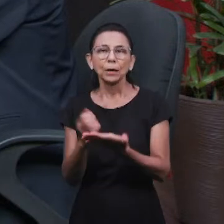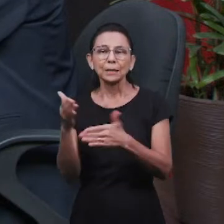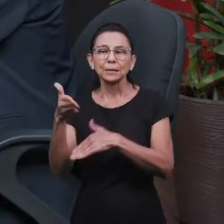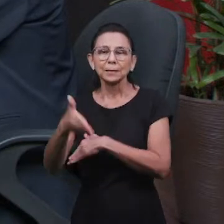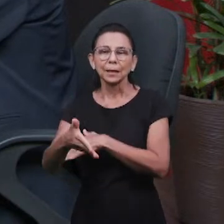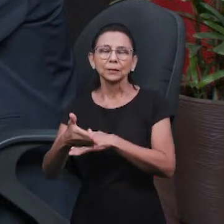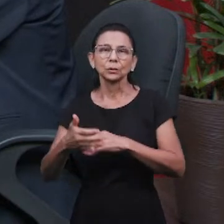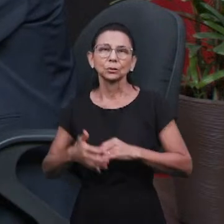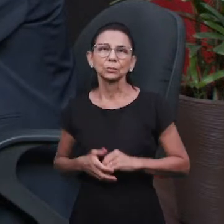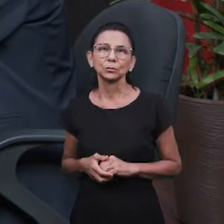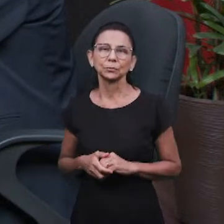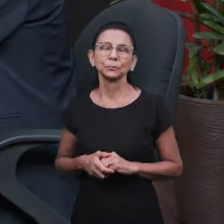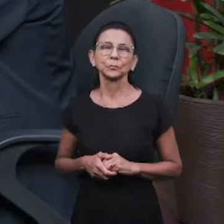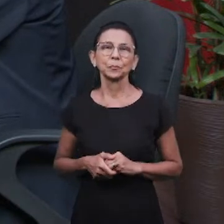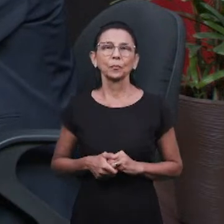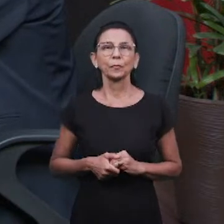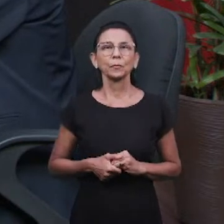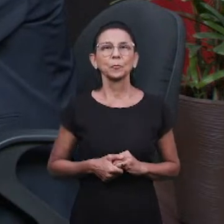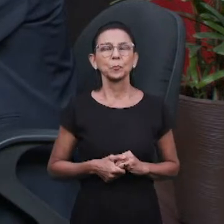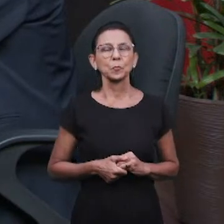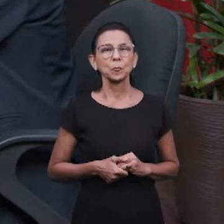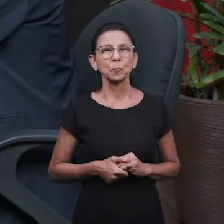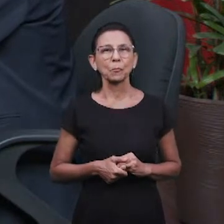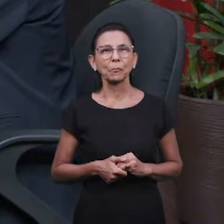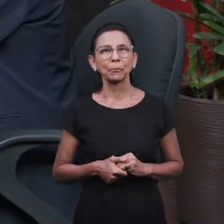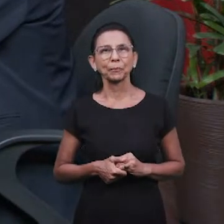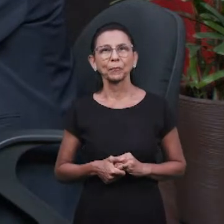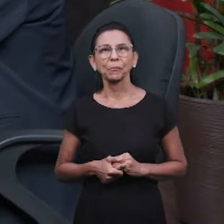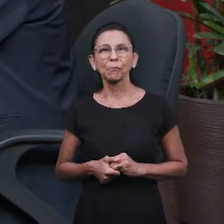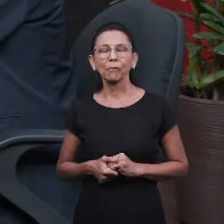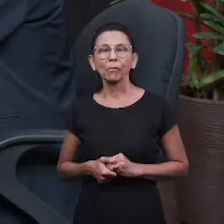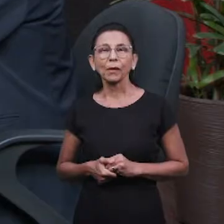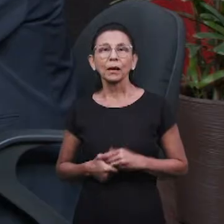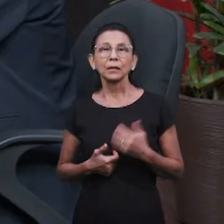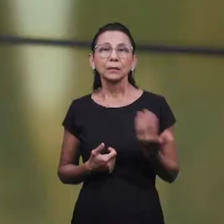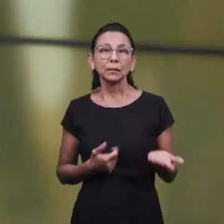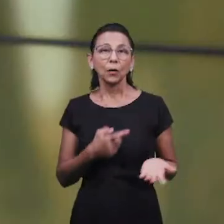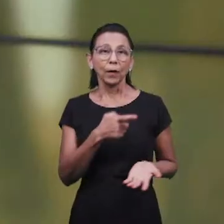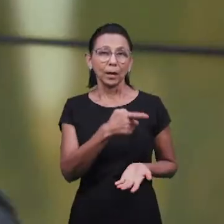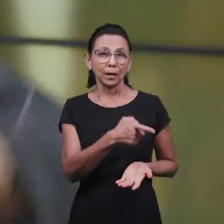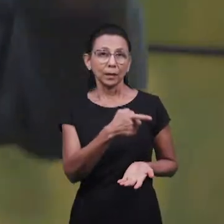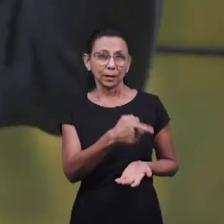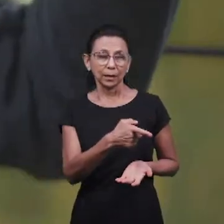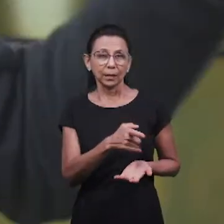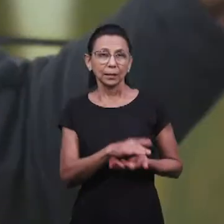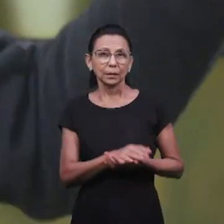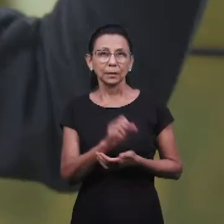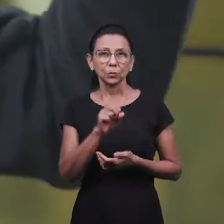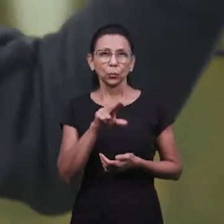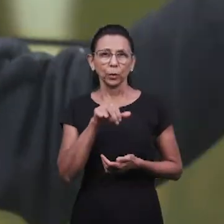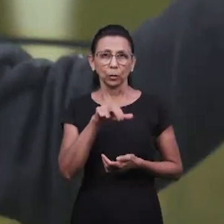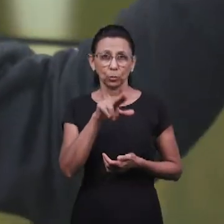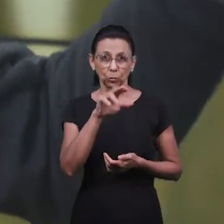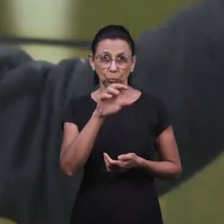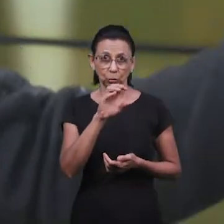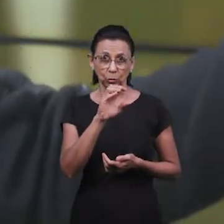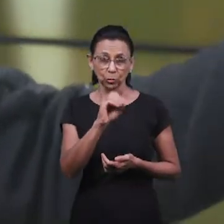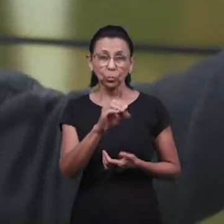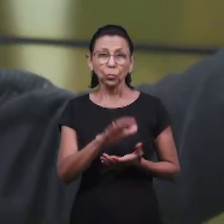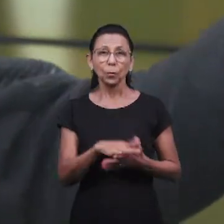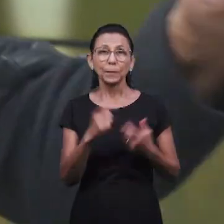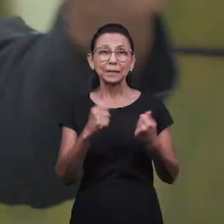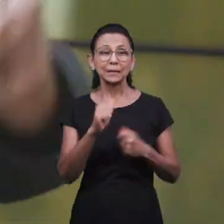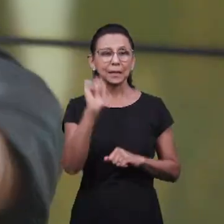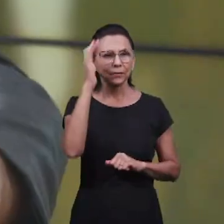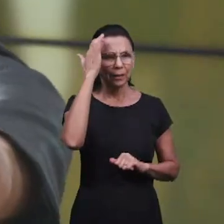que estava precisando no eunuco ali era dessa facilidade no entendimento. Né? E o Senhor, né, deu a bênção